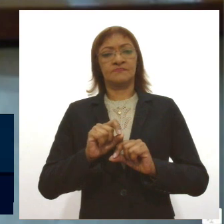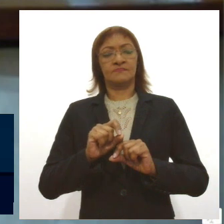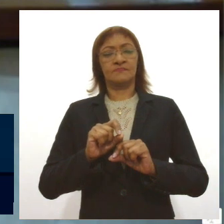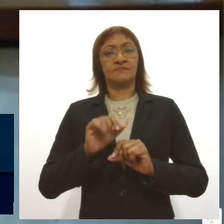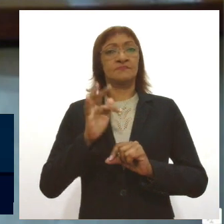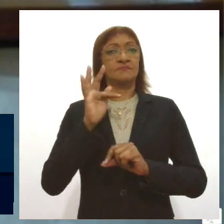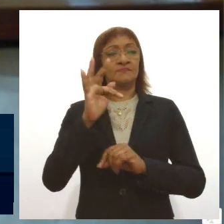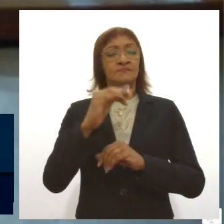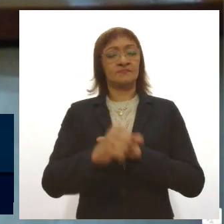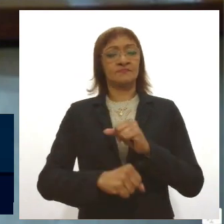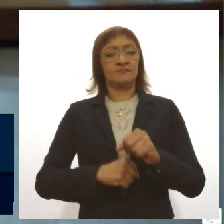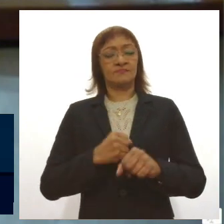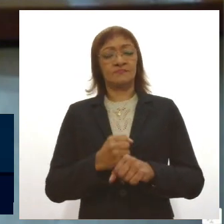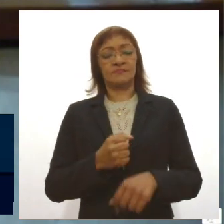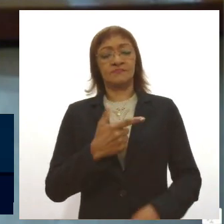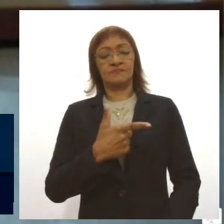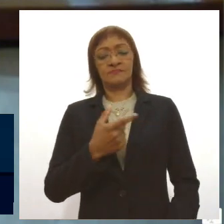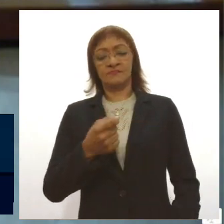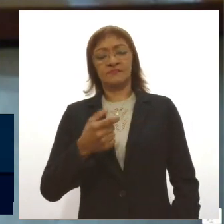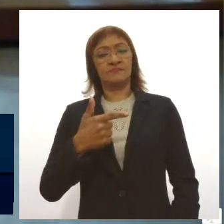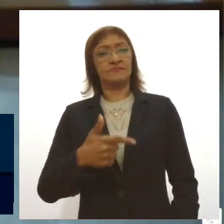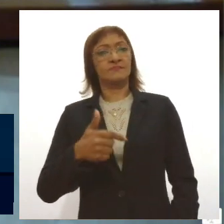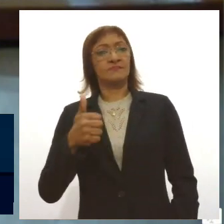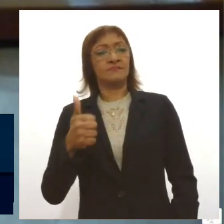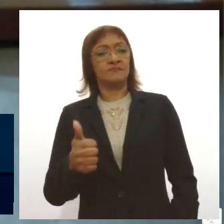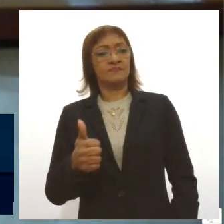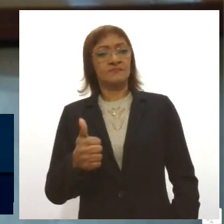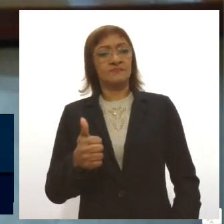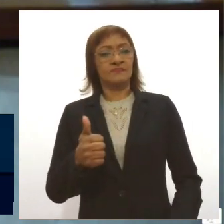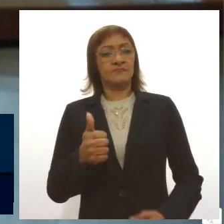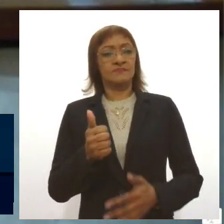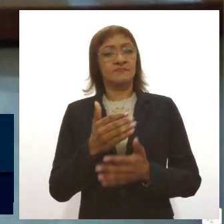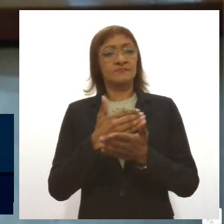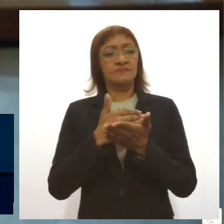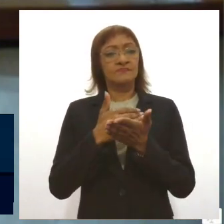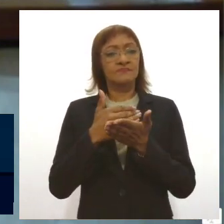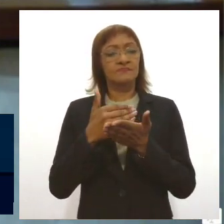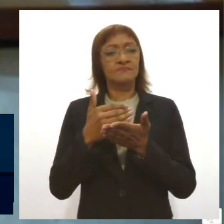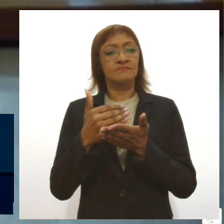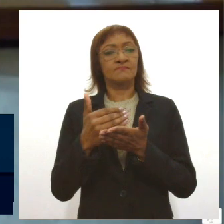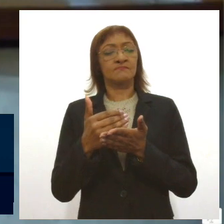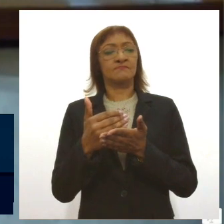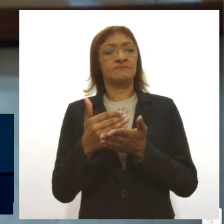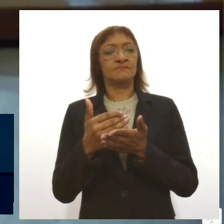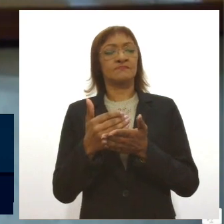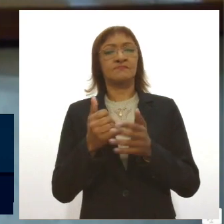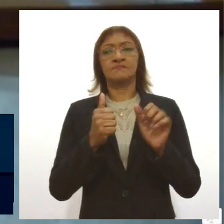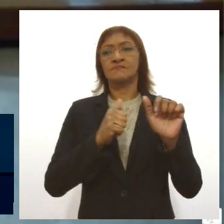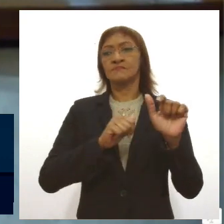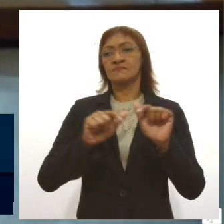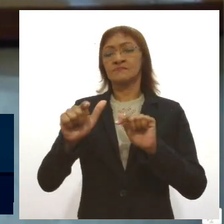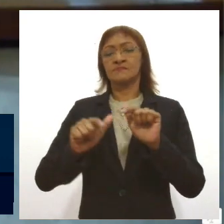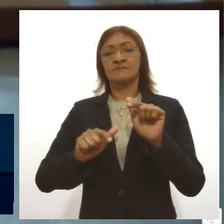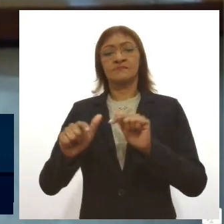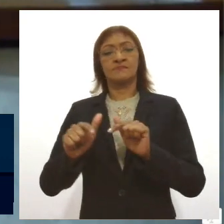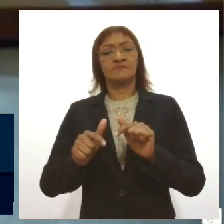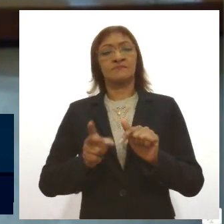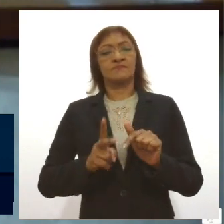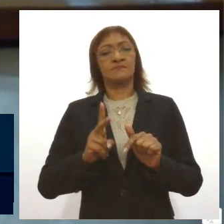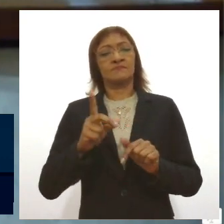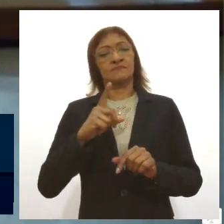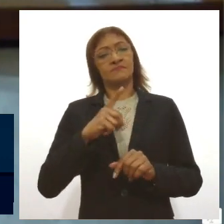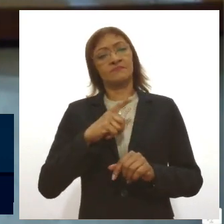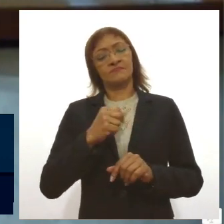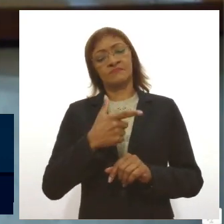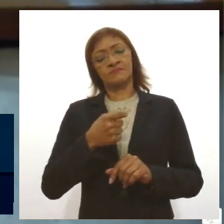próximo ano, o ano 2021, a gente vai começar a colher os frutos desse trabalho que vem sendo desenvolvido, e que o ano